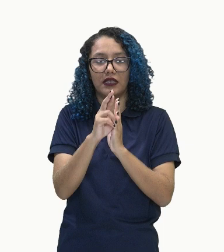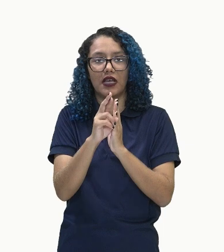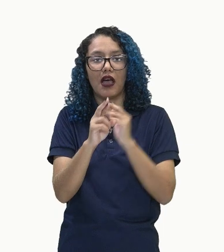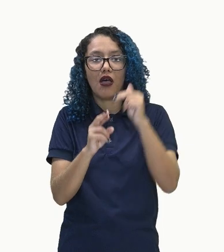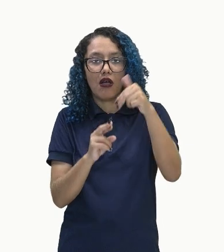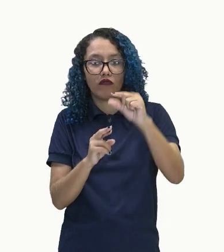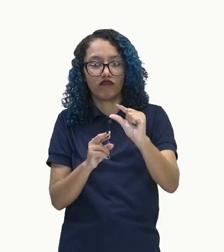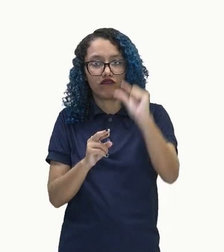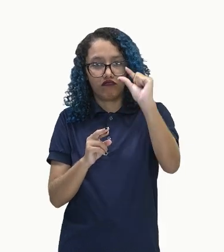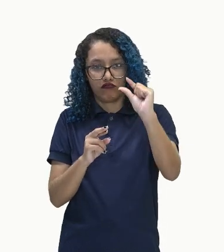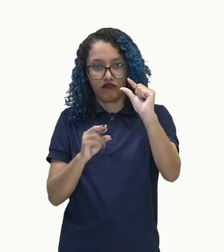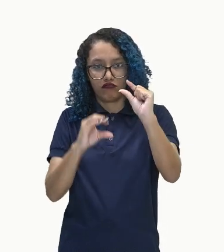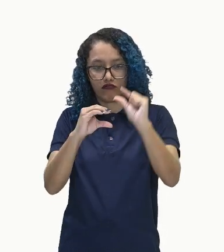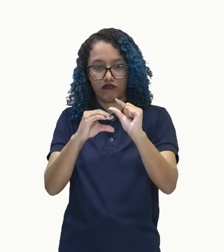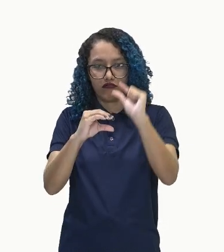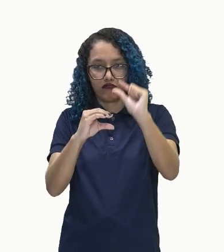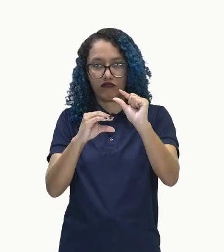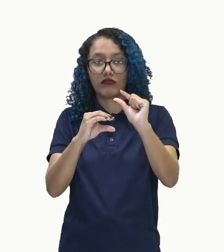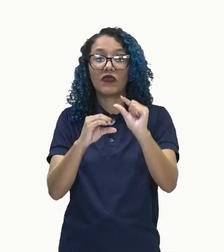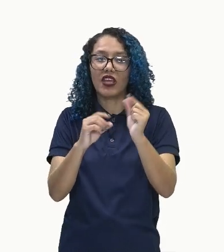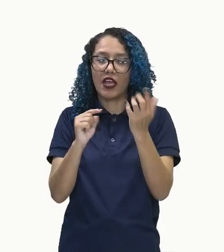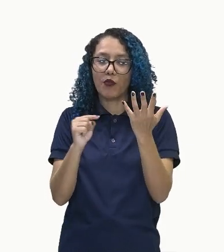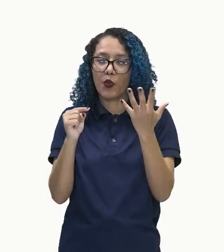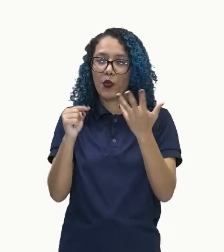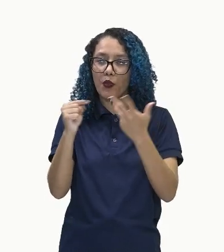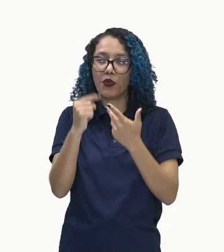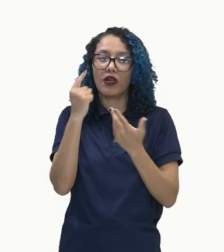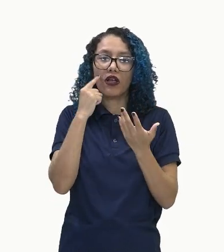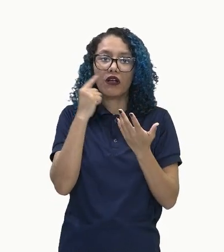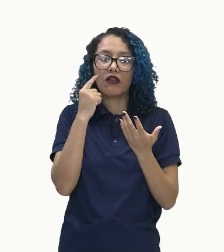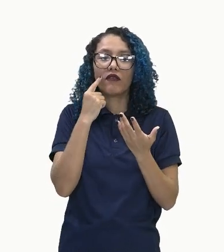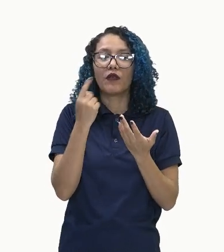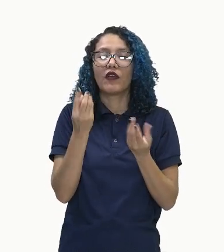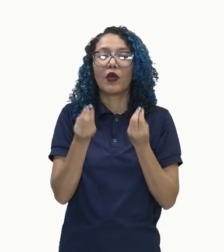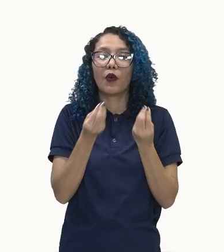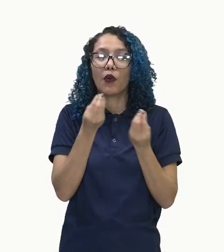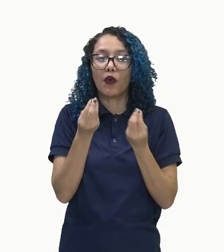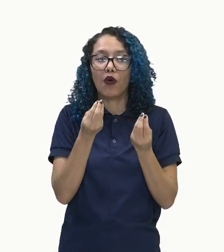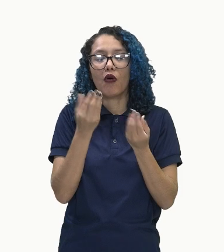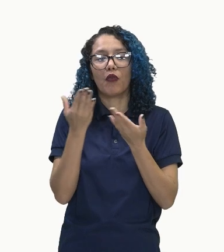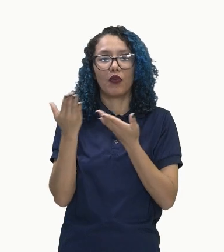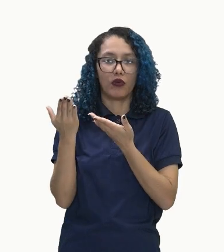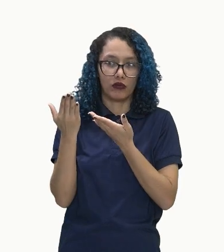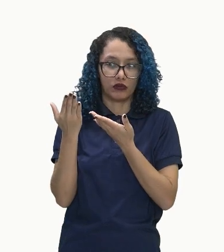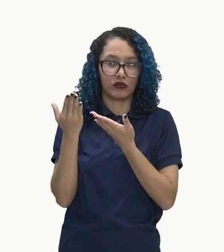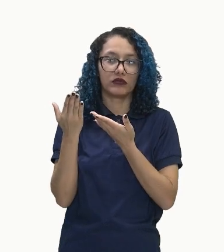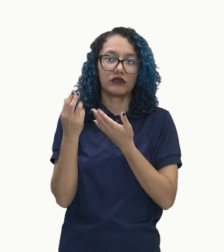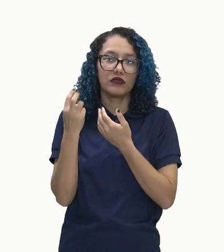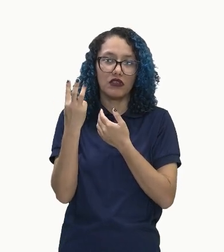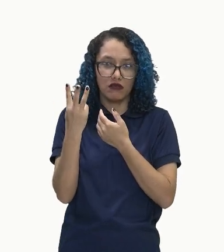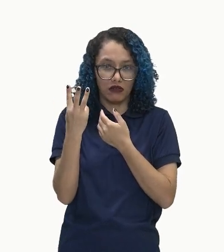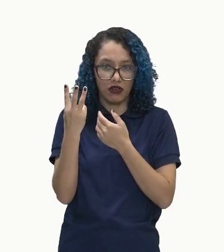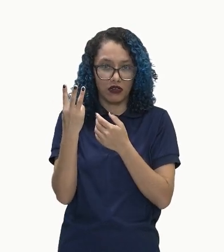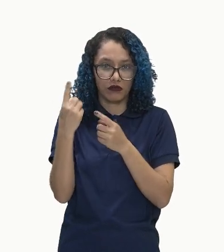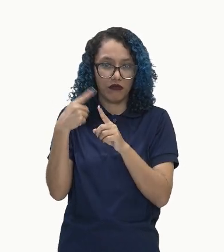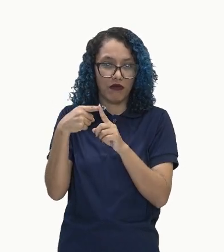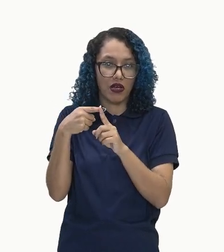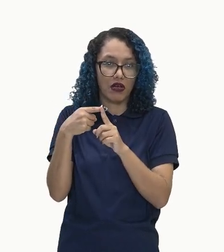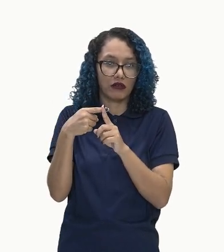contando todos esses zeros, bora contar de 3 em 3, ó. Vamos assim, ó. 3,